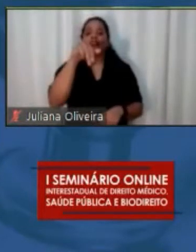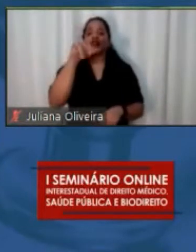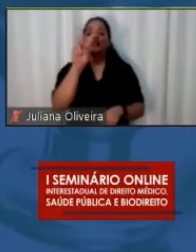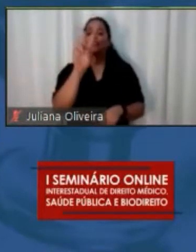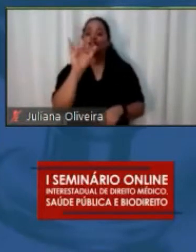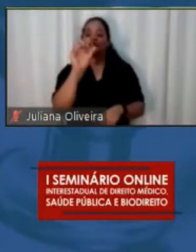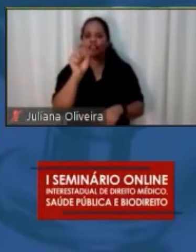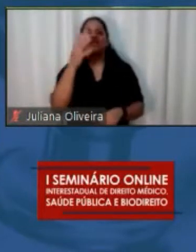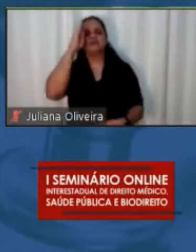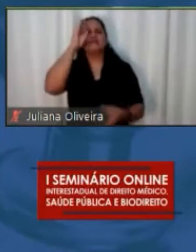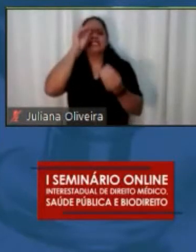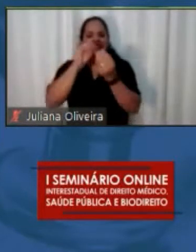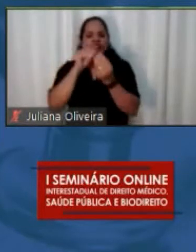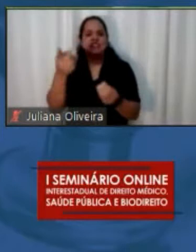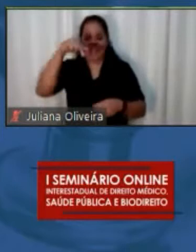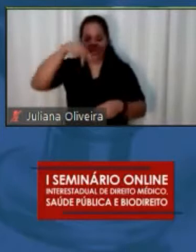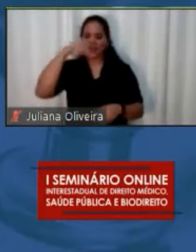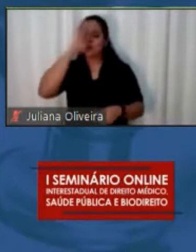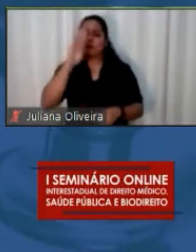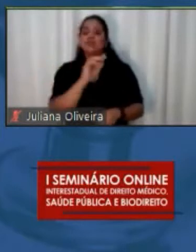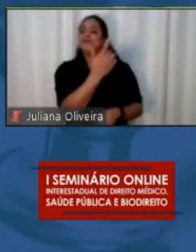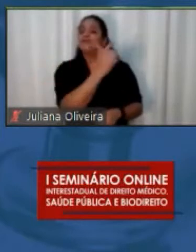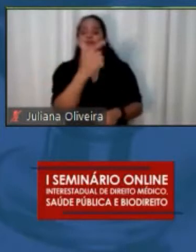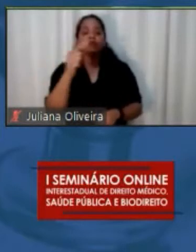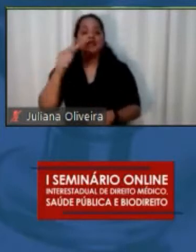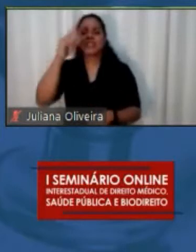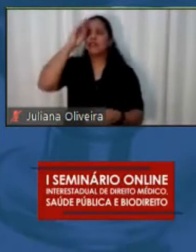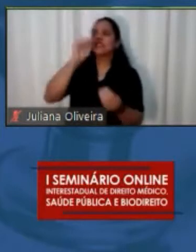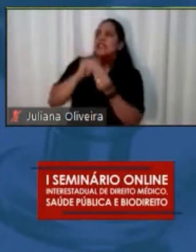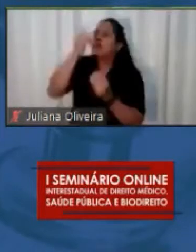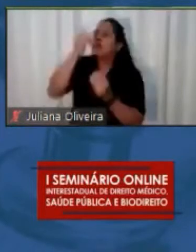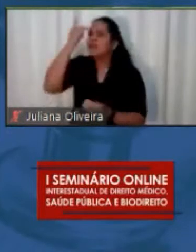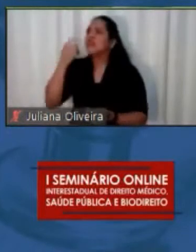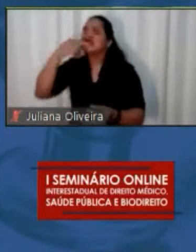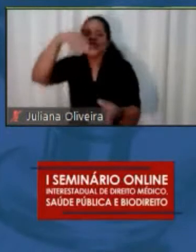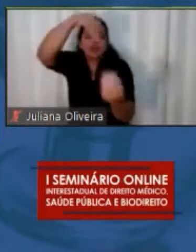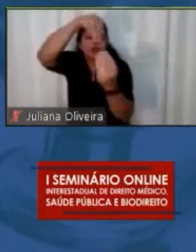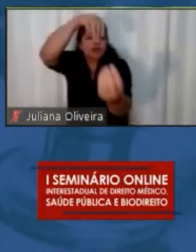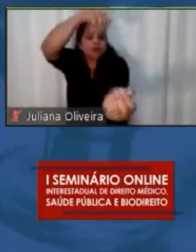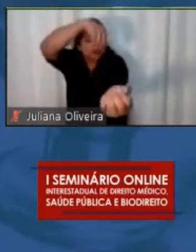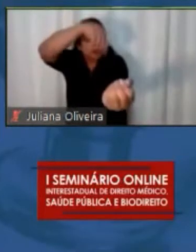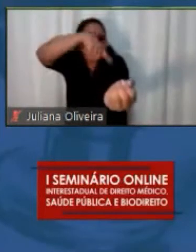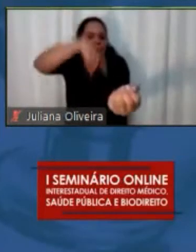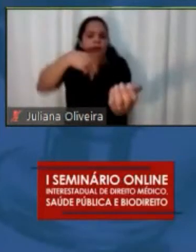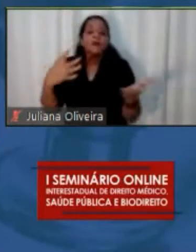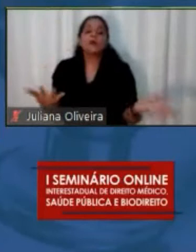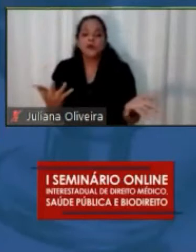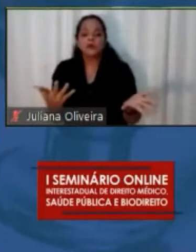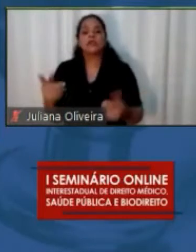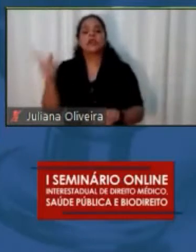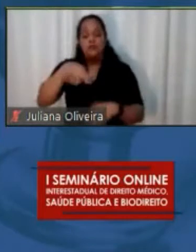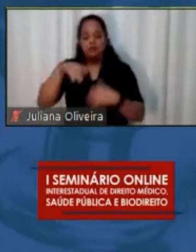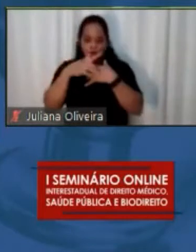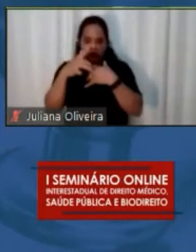a prevalência ou incidência real de incidentes transfusionais. E isso é algo que nós devemos levar em consideração quando